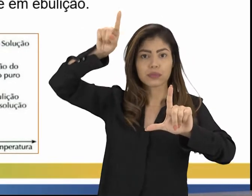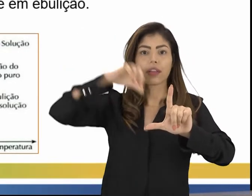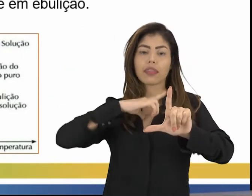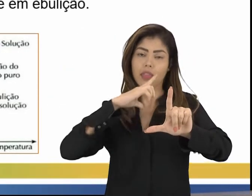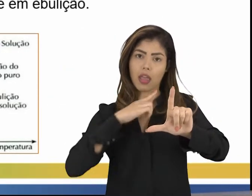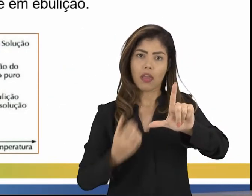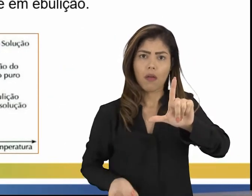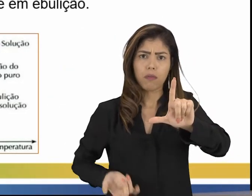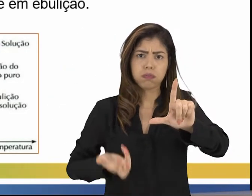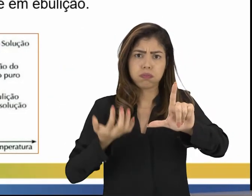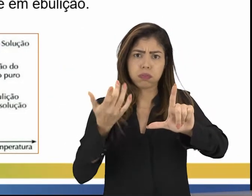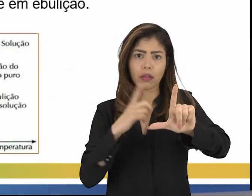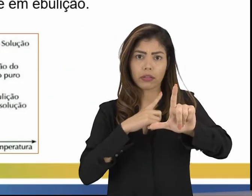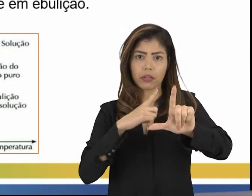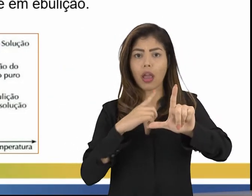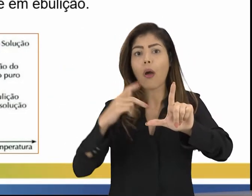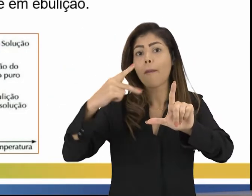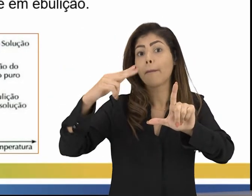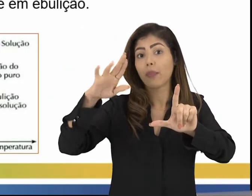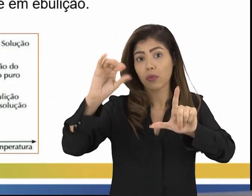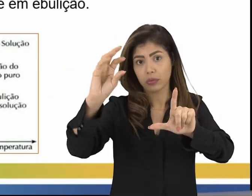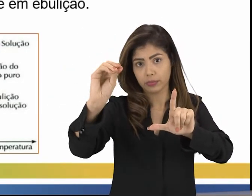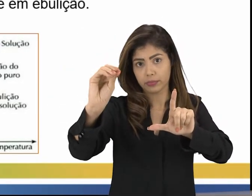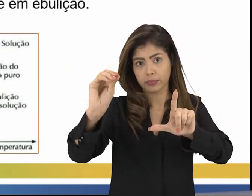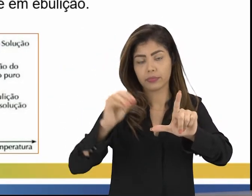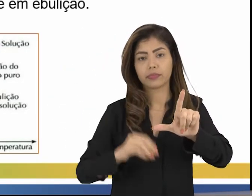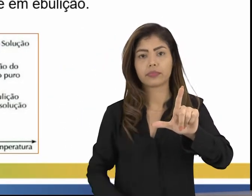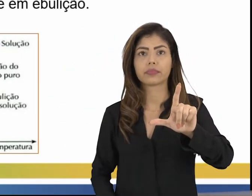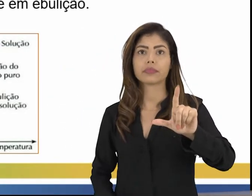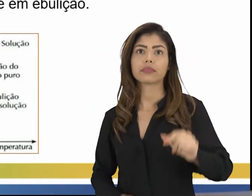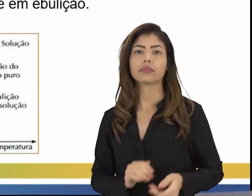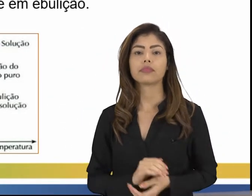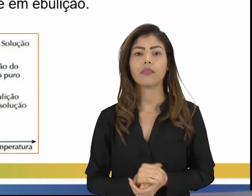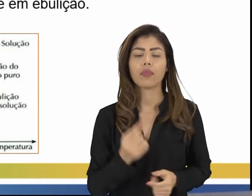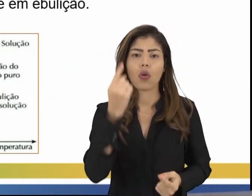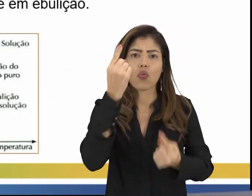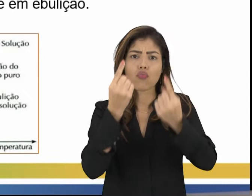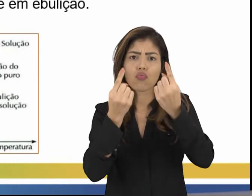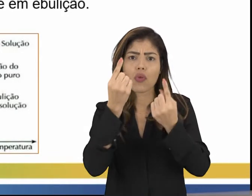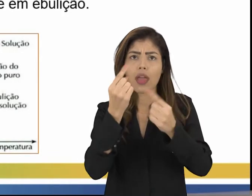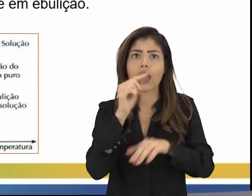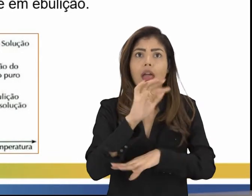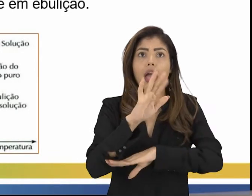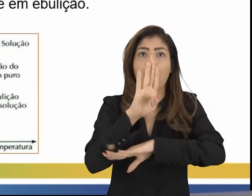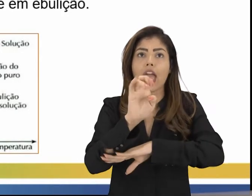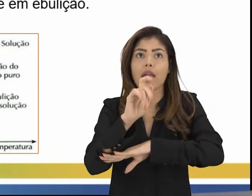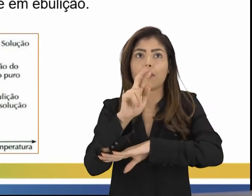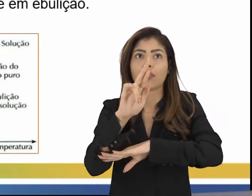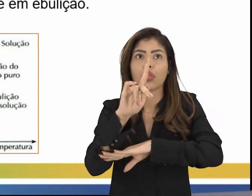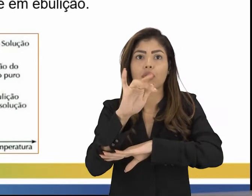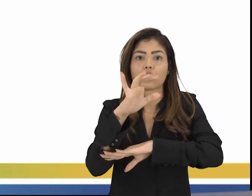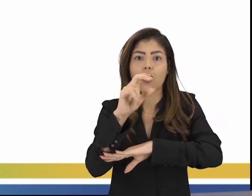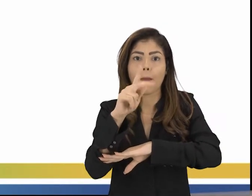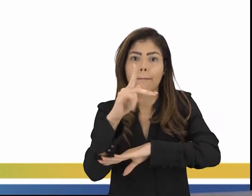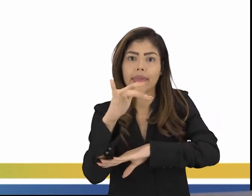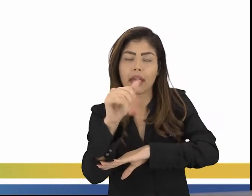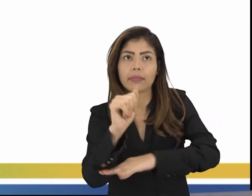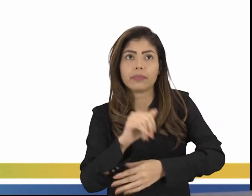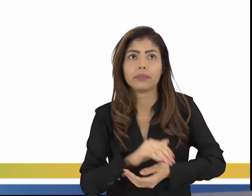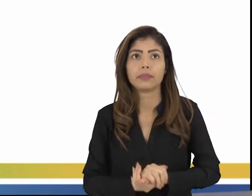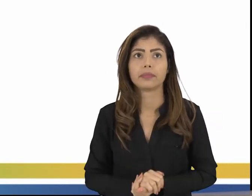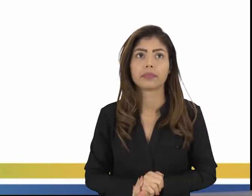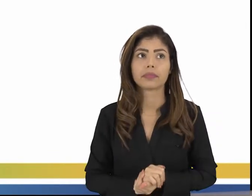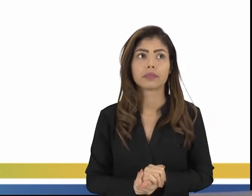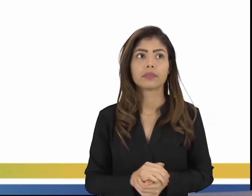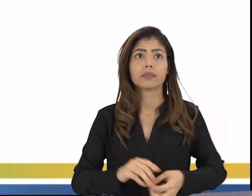temperatura do solvente puro para a solução. Então, esse efeito é chamado de ebulioscopia.